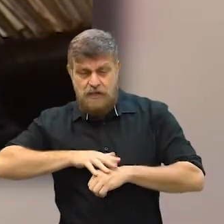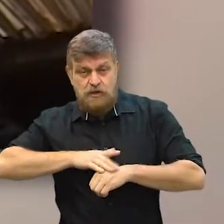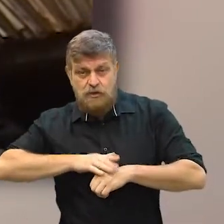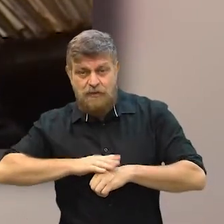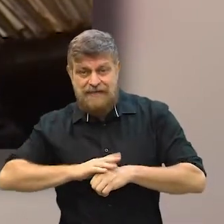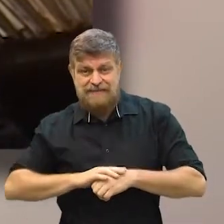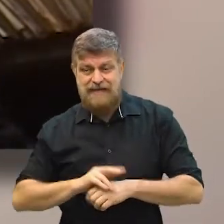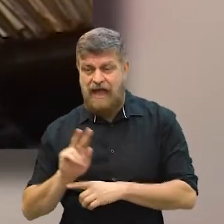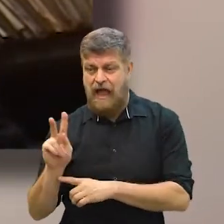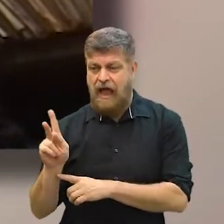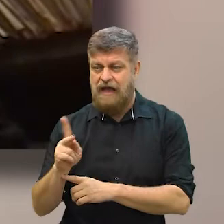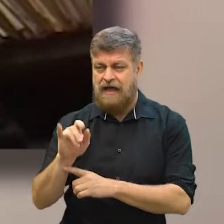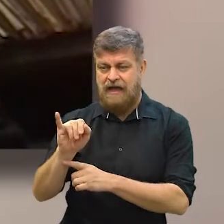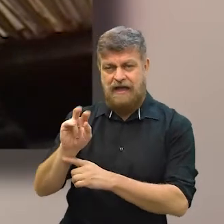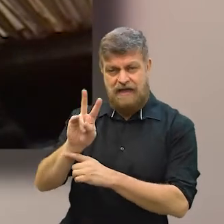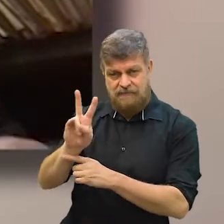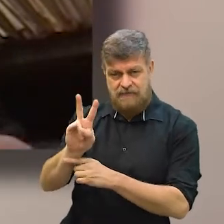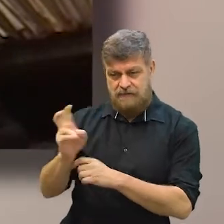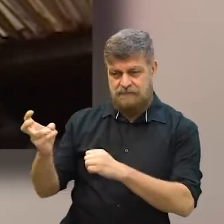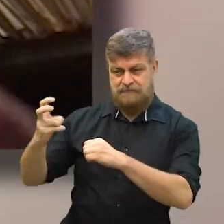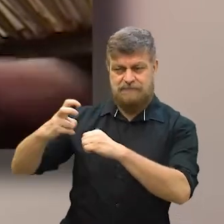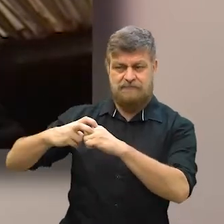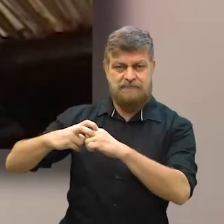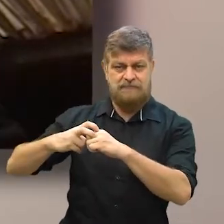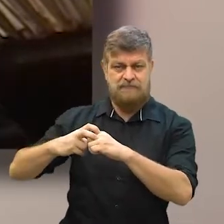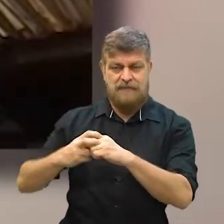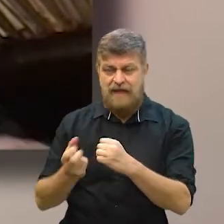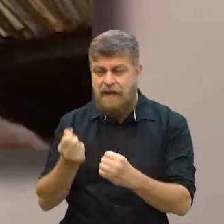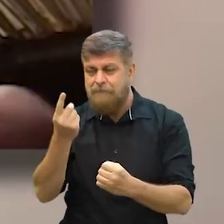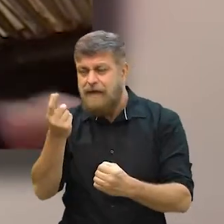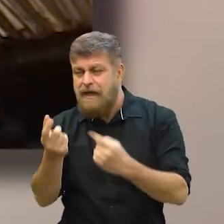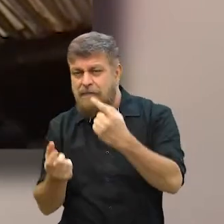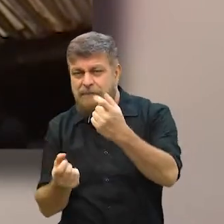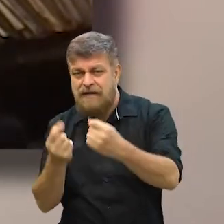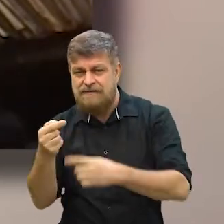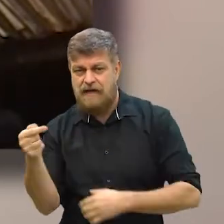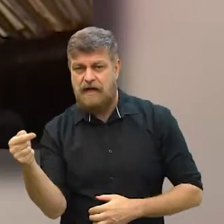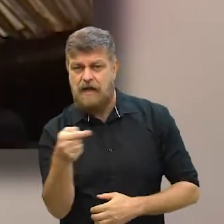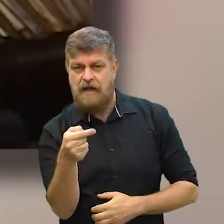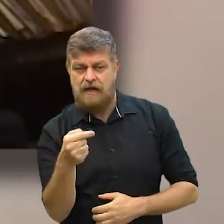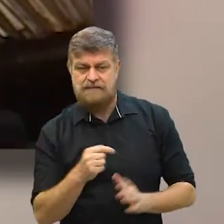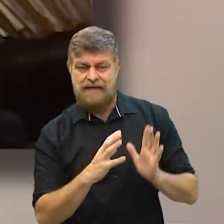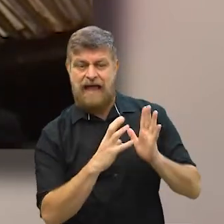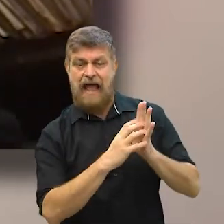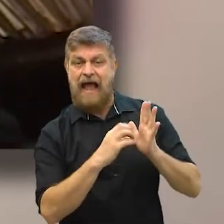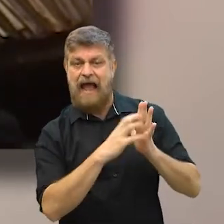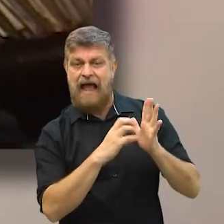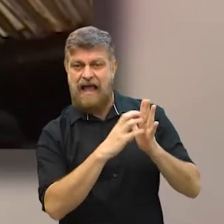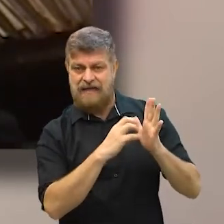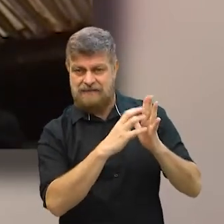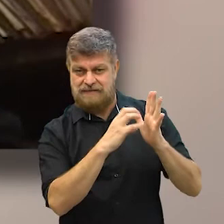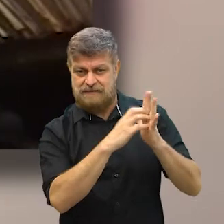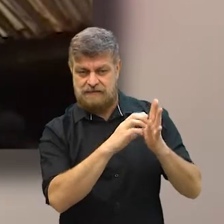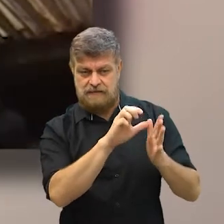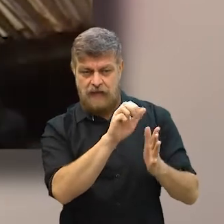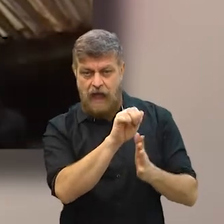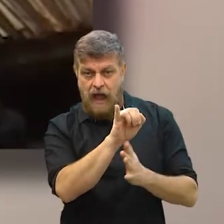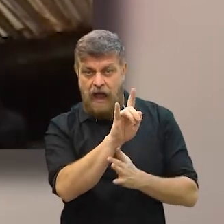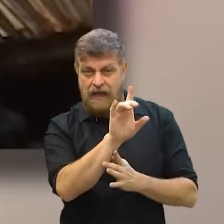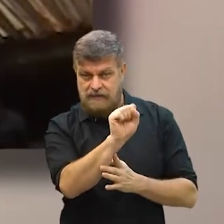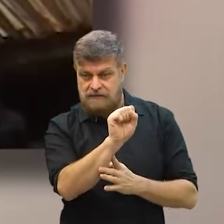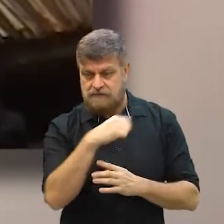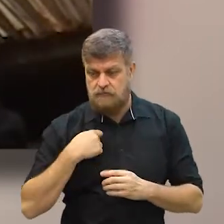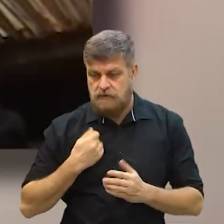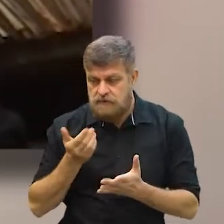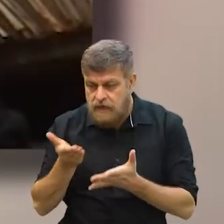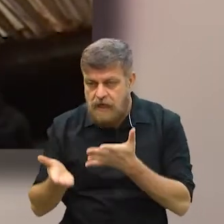doença HIV. São bem mais raras os casos de AIDS. Por quê? Porque nós